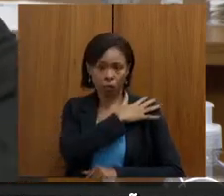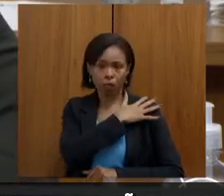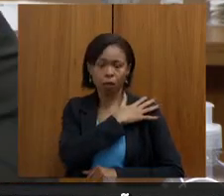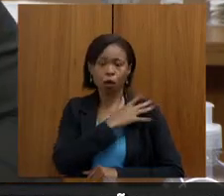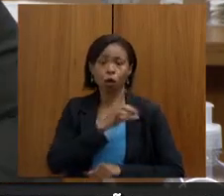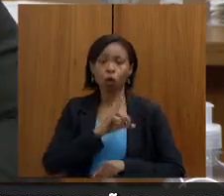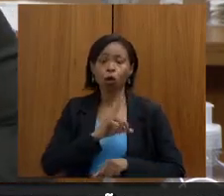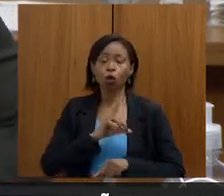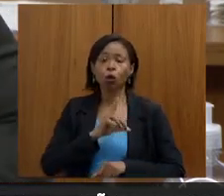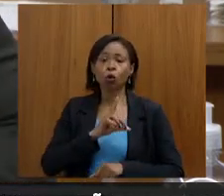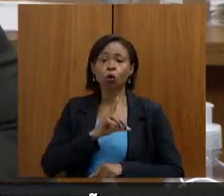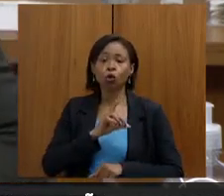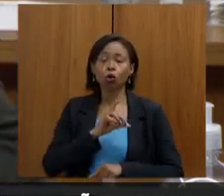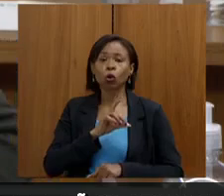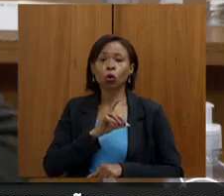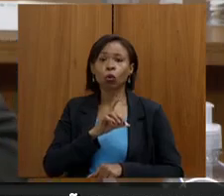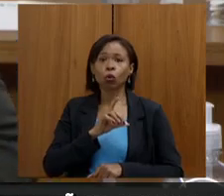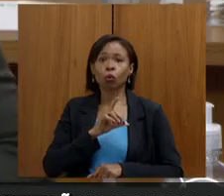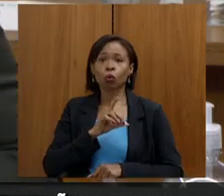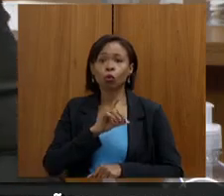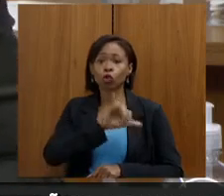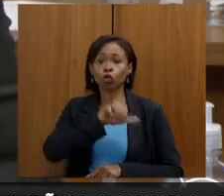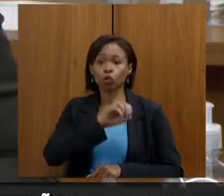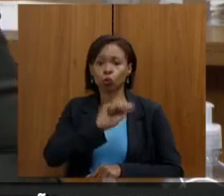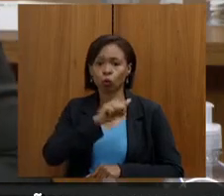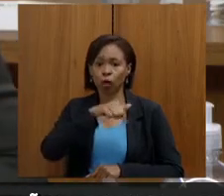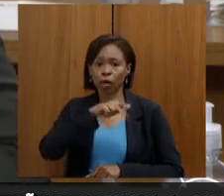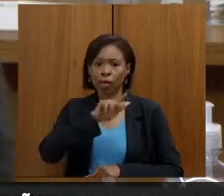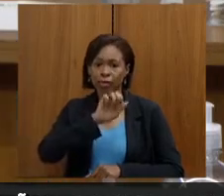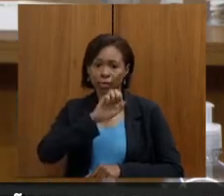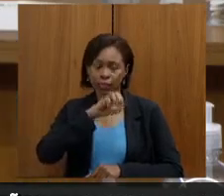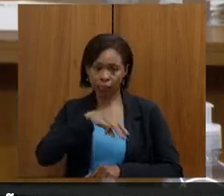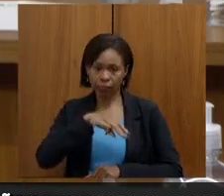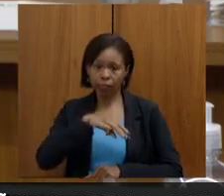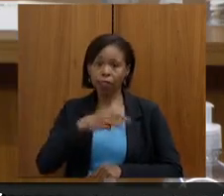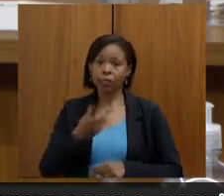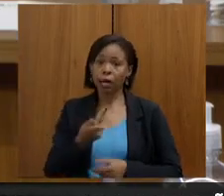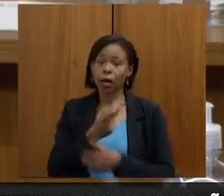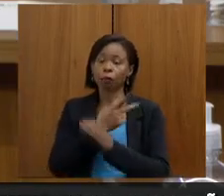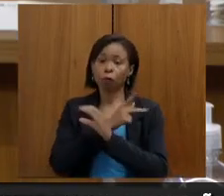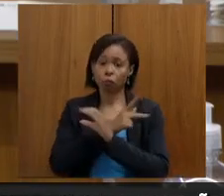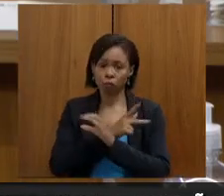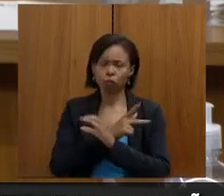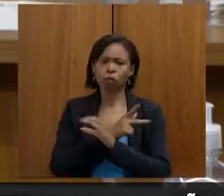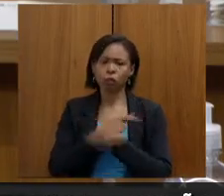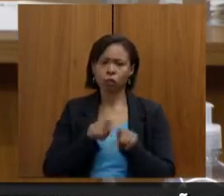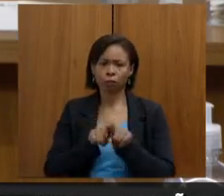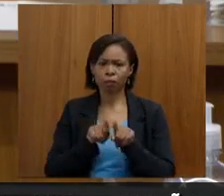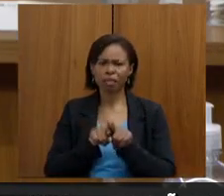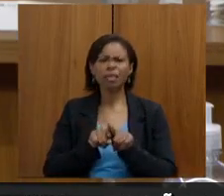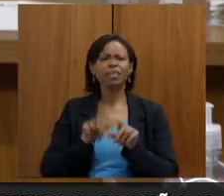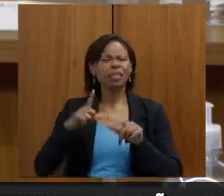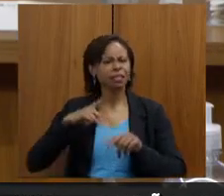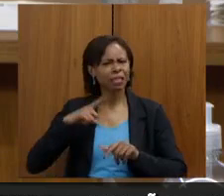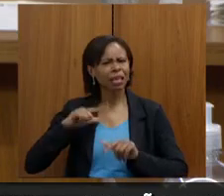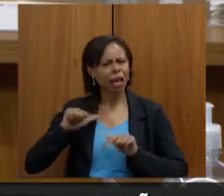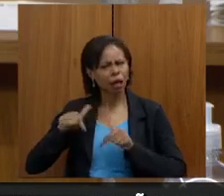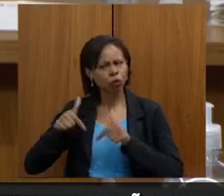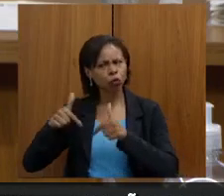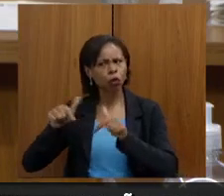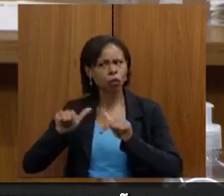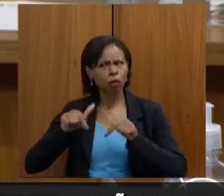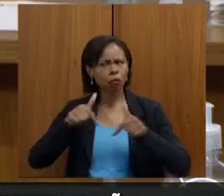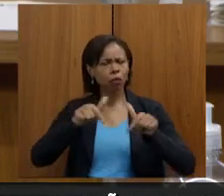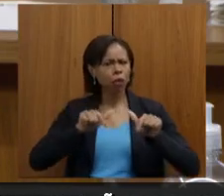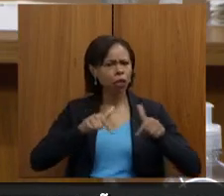Dr Joaquim da nossa Polícia Civil nós temos diversas ações que são Integradas a